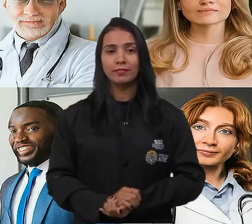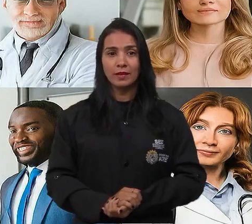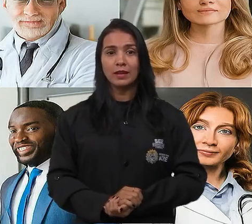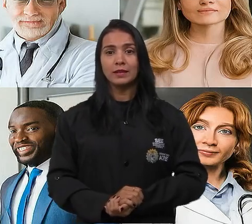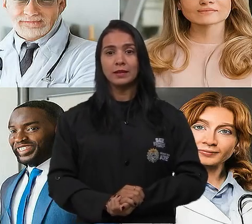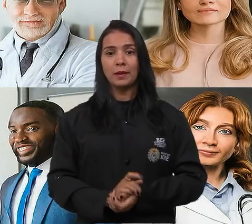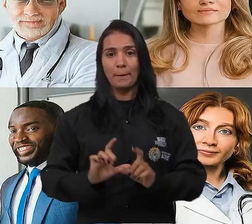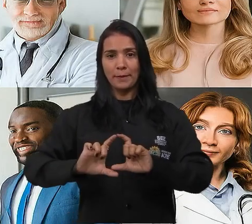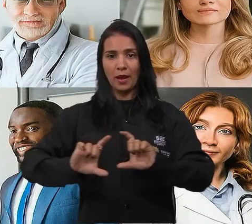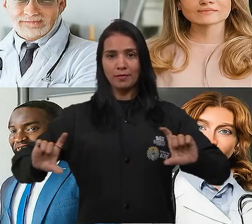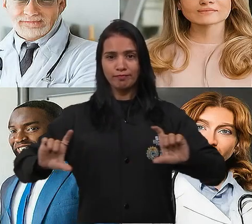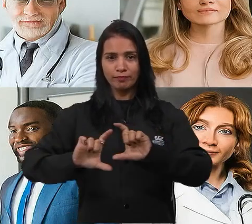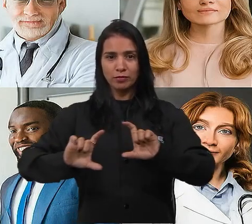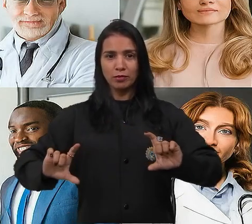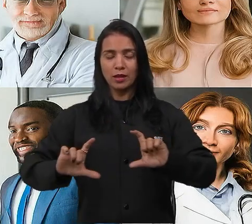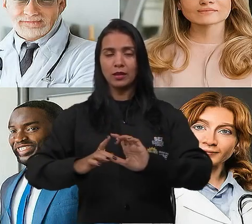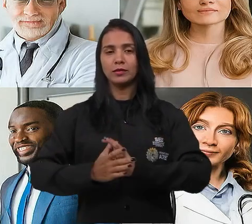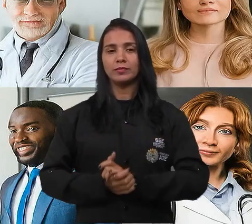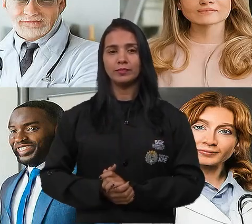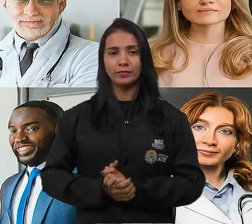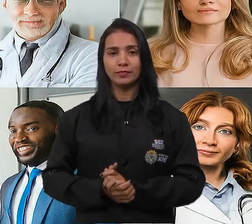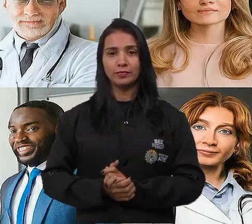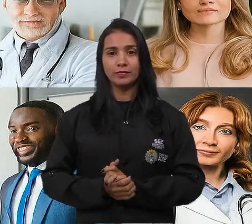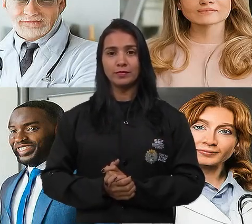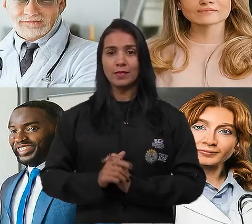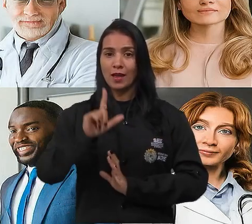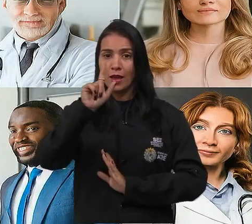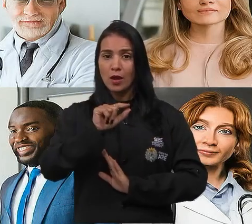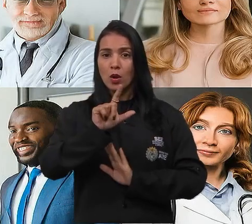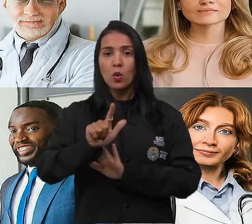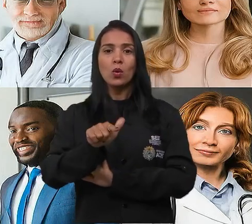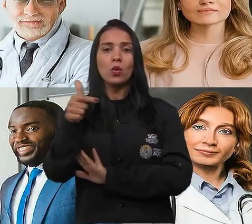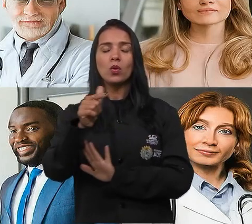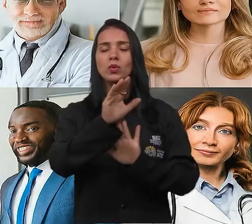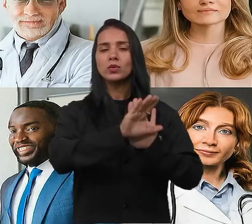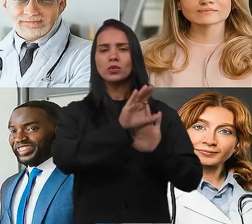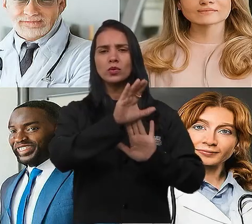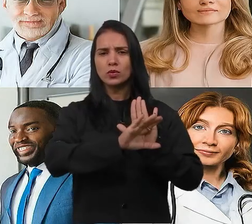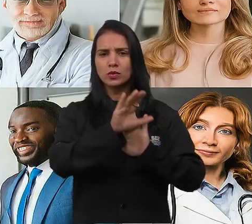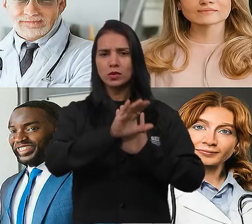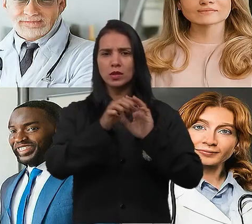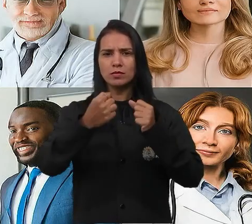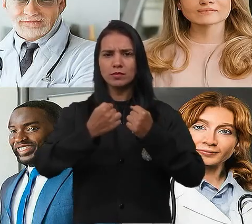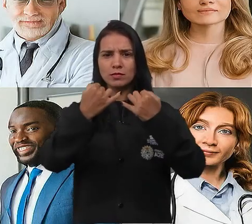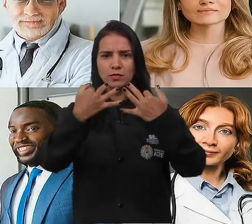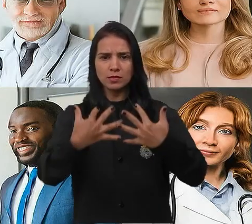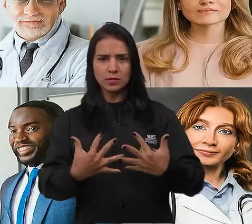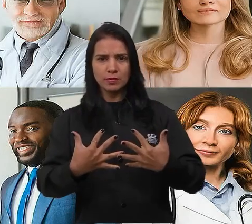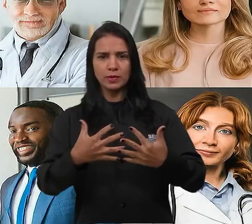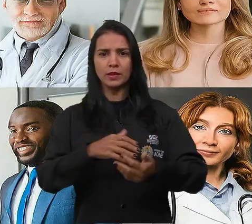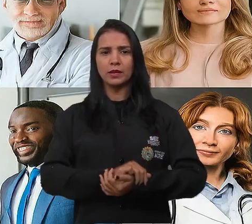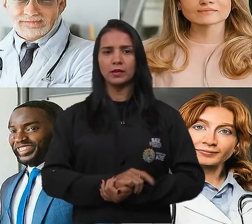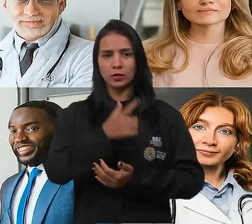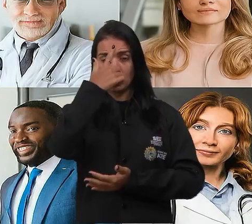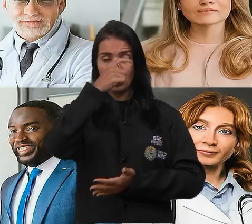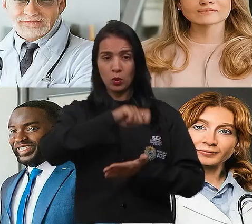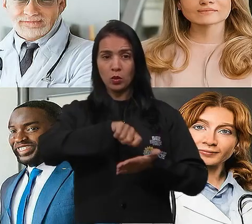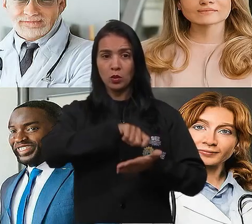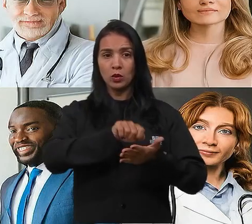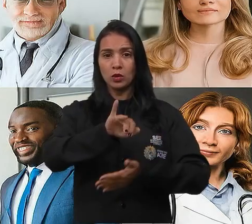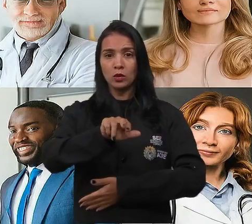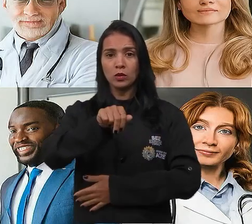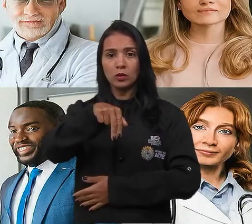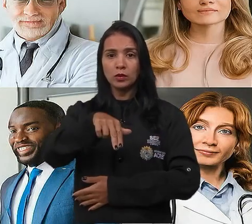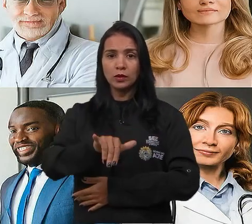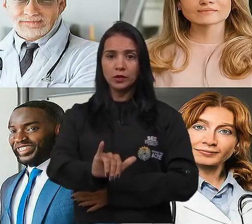de baixo nós temos um outro conceito a respeito do trabalho, segundo o Otávio Ianni,